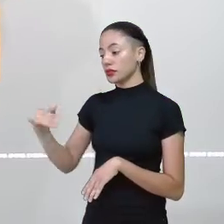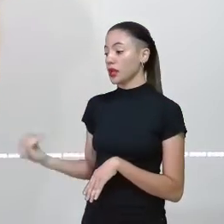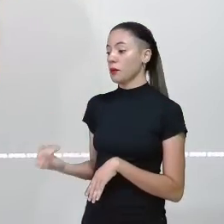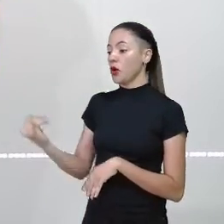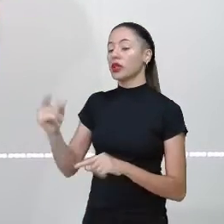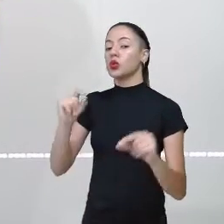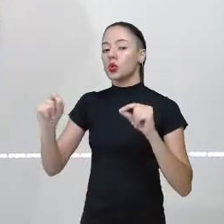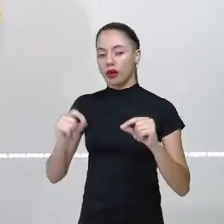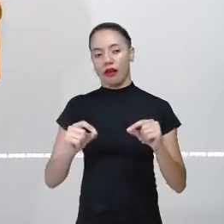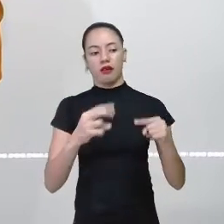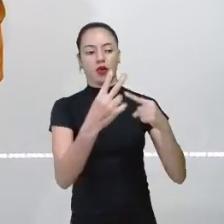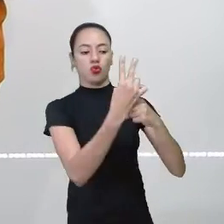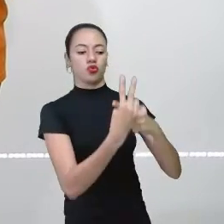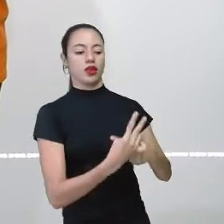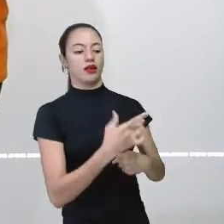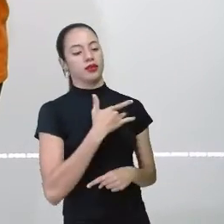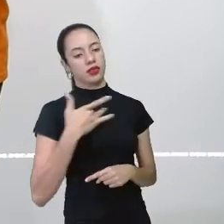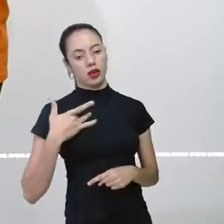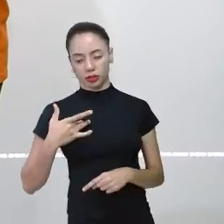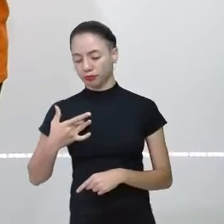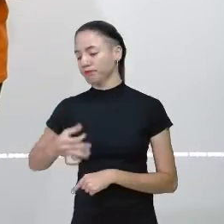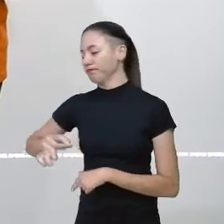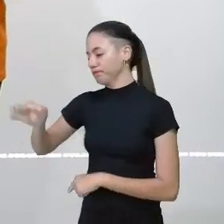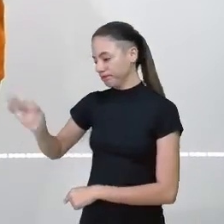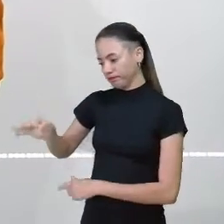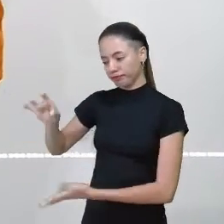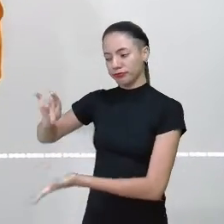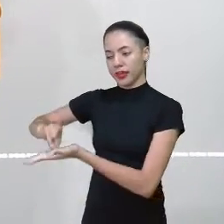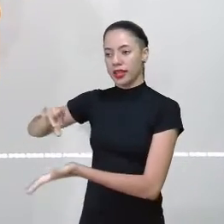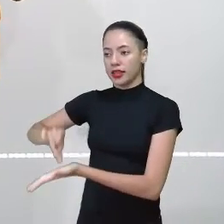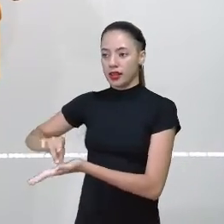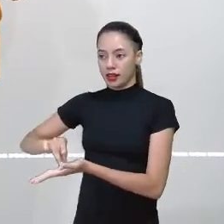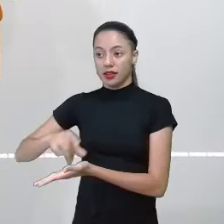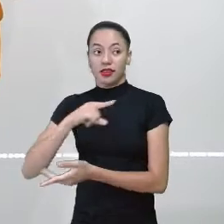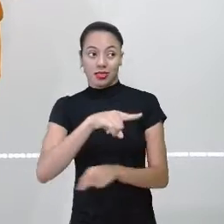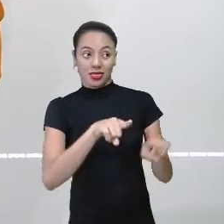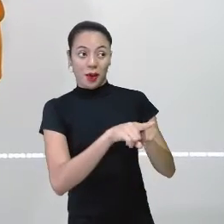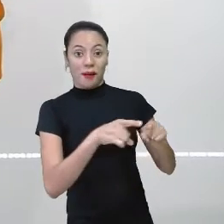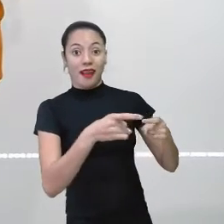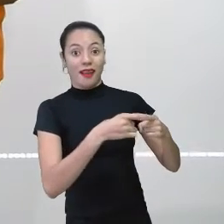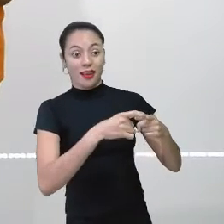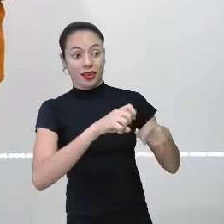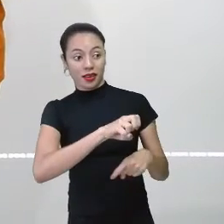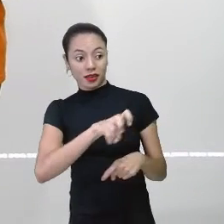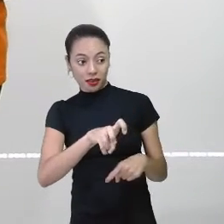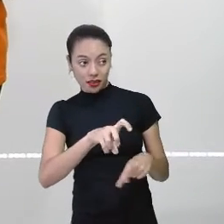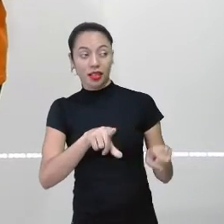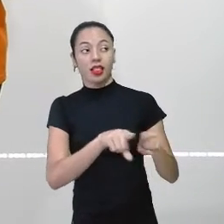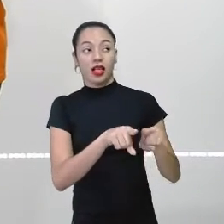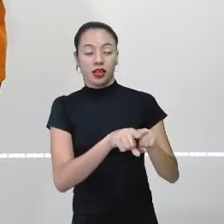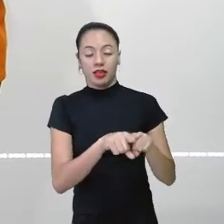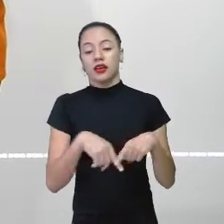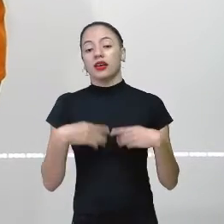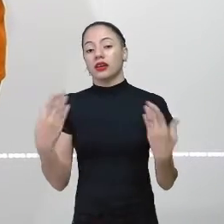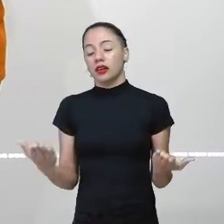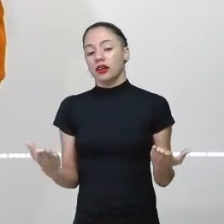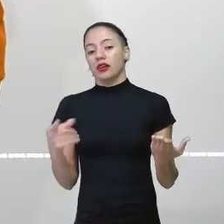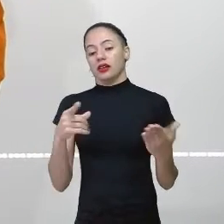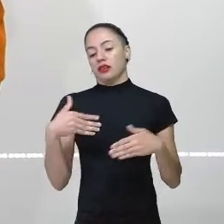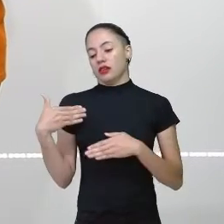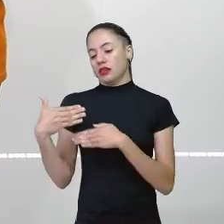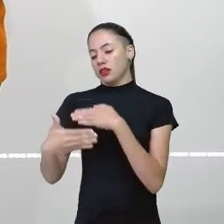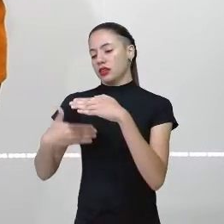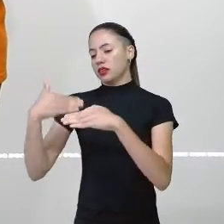da saúde, né, gente? Exatamente. Bem importante. Portanto, eu trouxe isso ginecologista, né, no caso das meninas. Esses desenvolvimentos, minha gente, eles